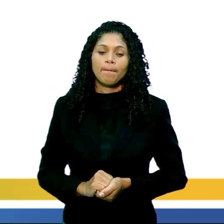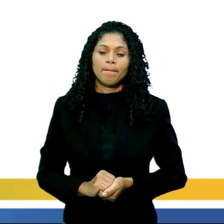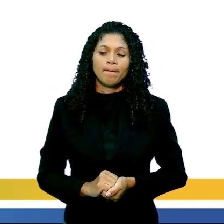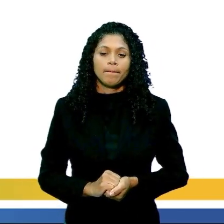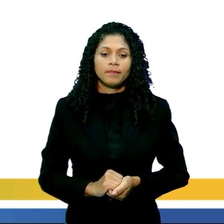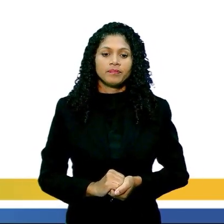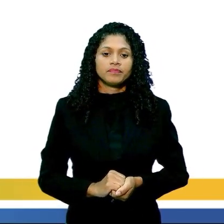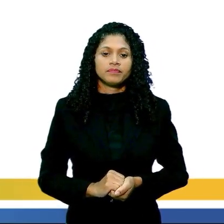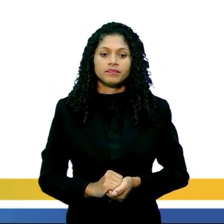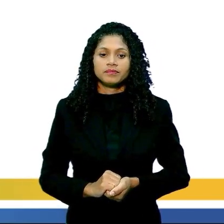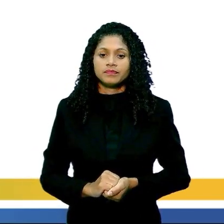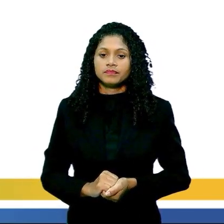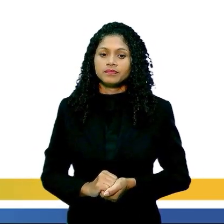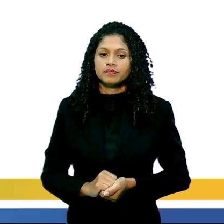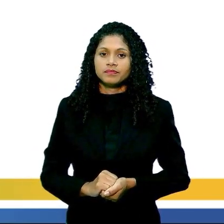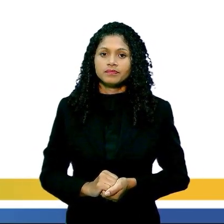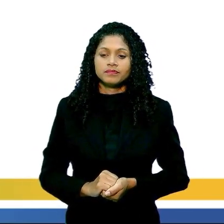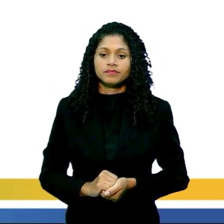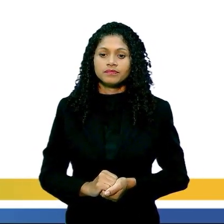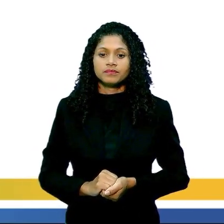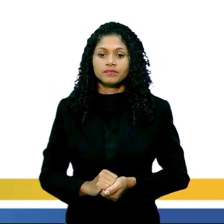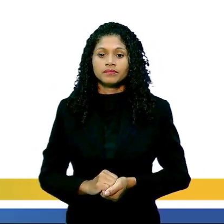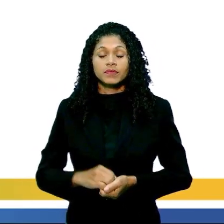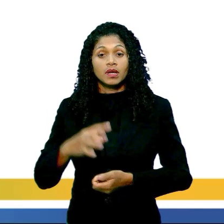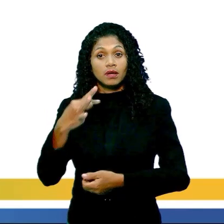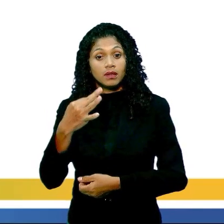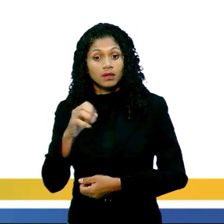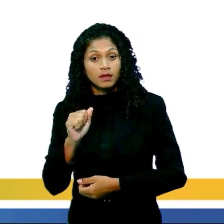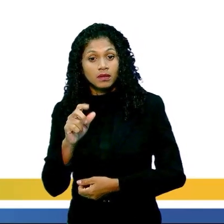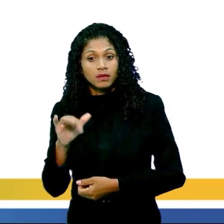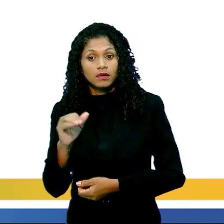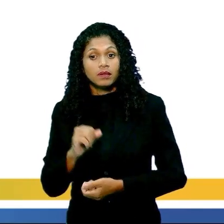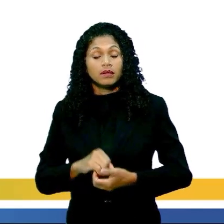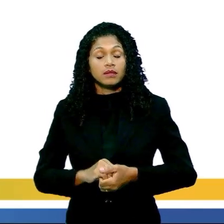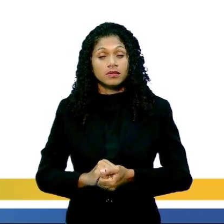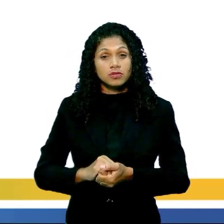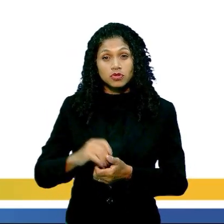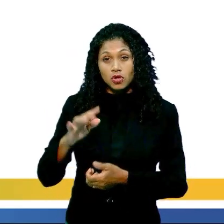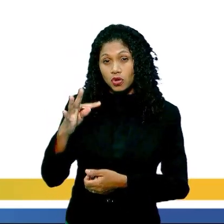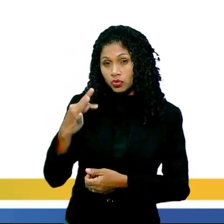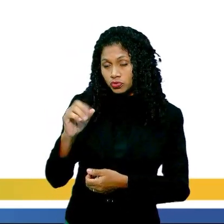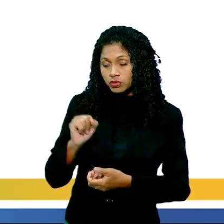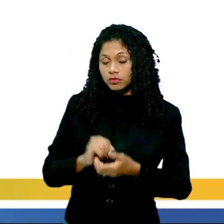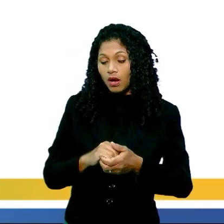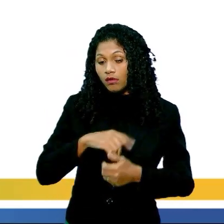the afternoon. A Thaís e o Tiago vão para a escola de tarde.